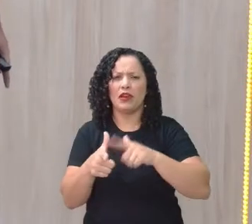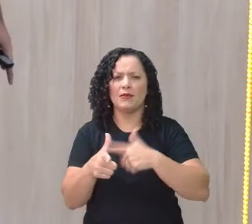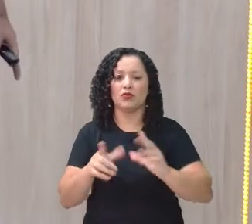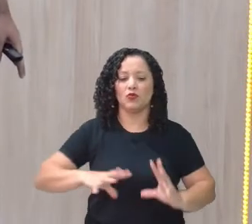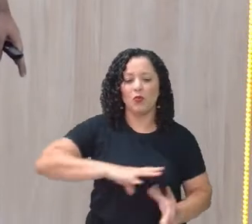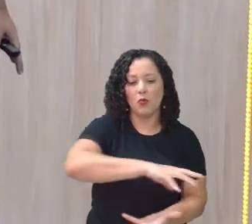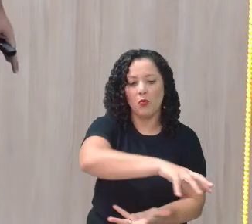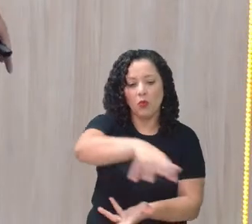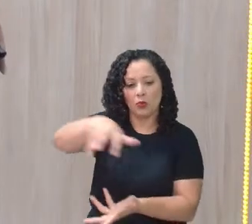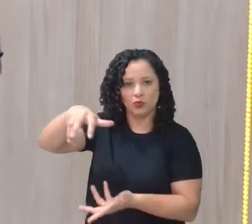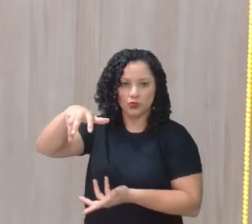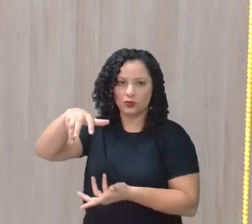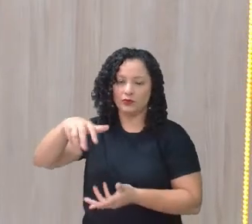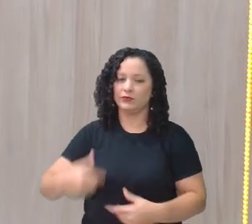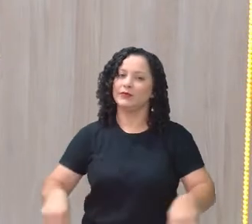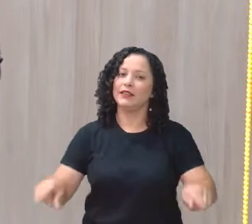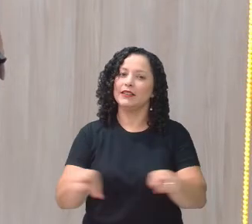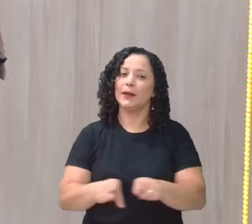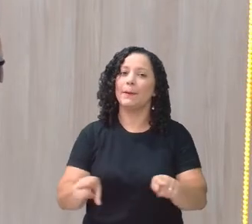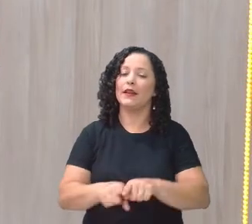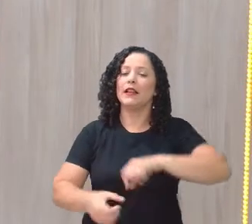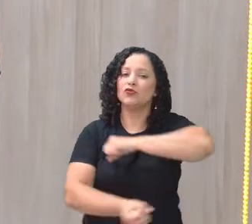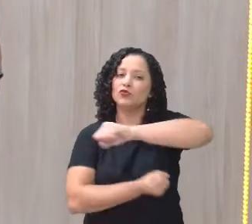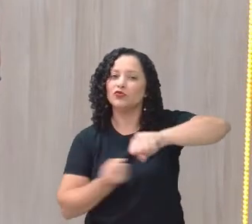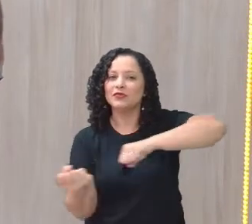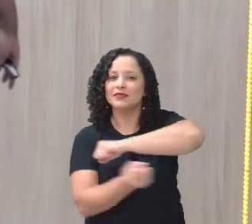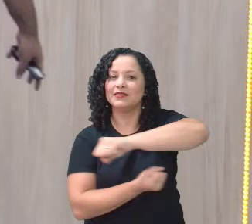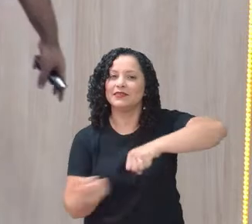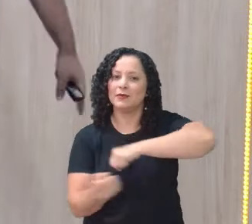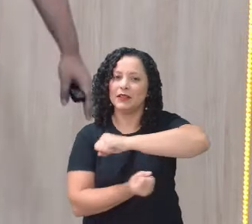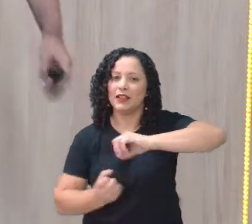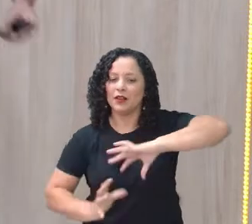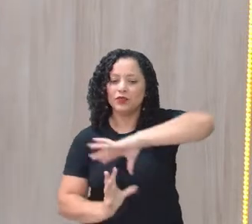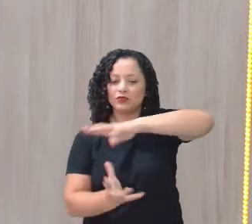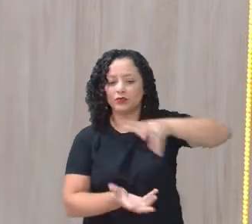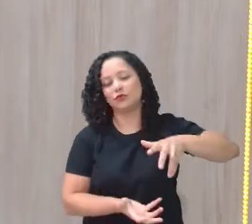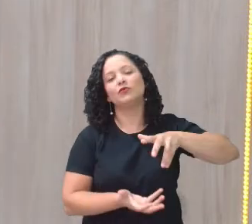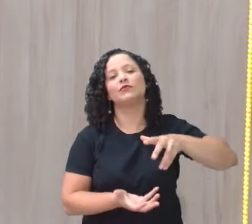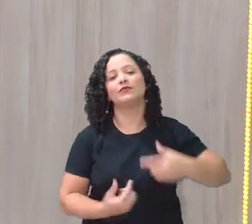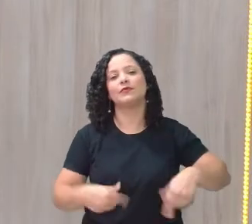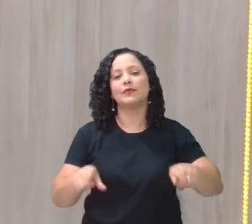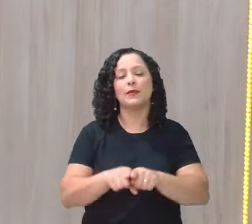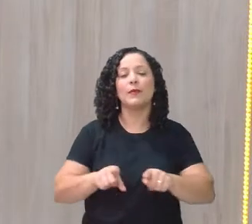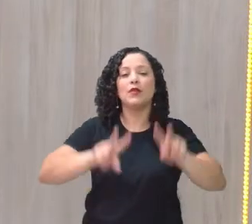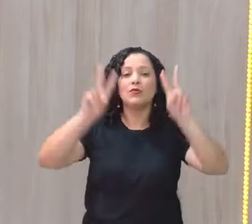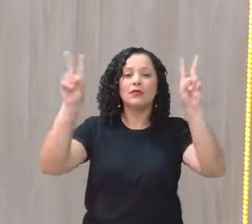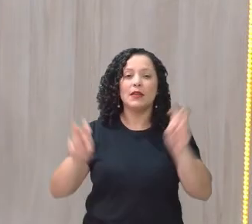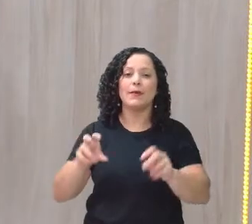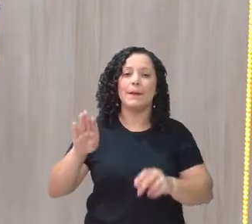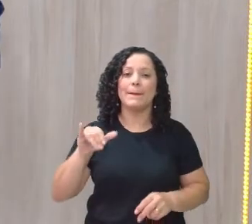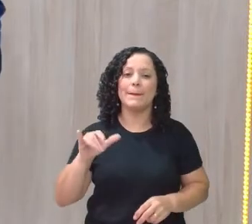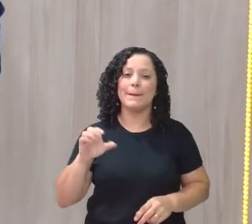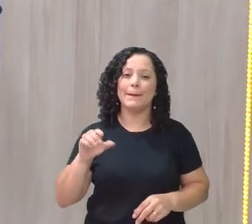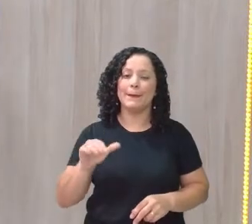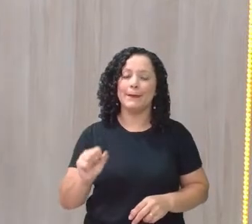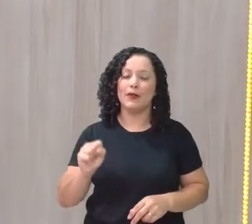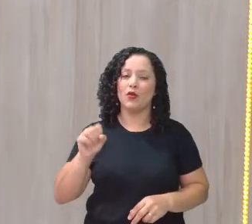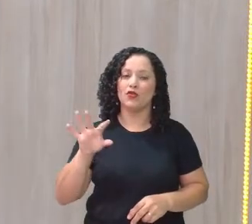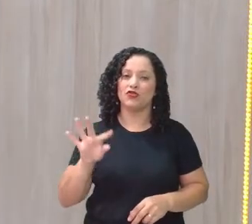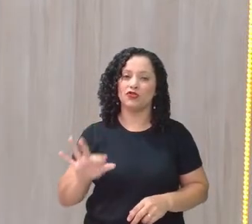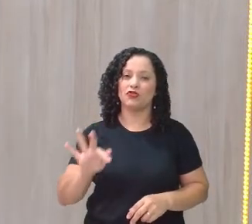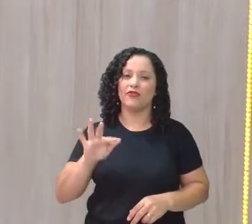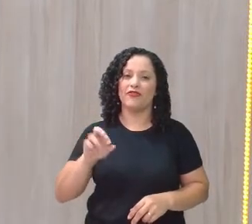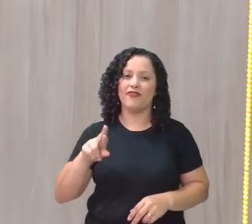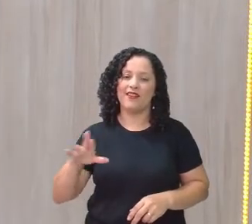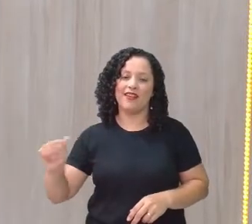na sustentabilidade, mais para cá, né? Aqui, ó, vamos falar da nossa queridíssima biosfera, mas antes, olha o